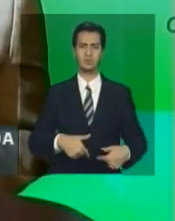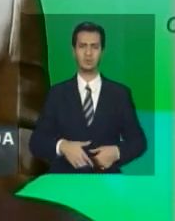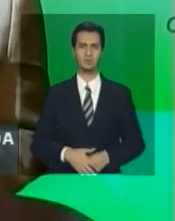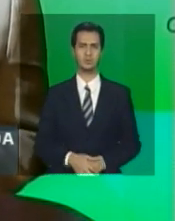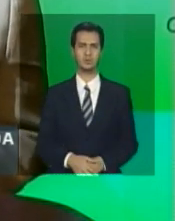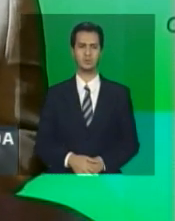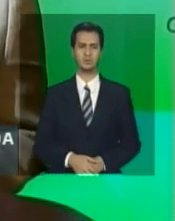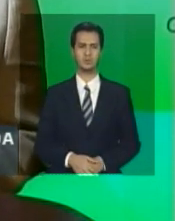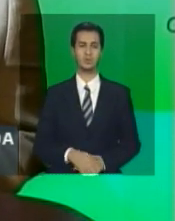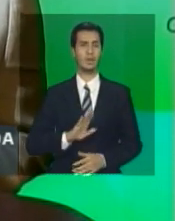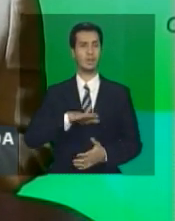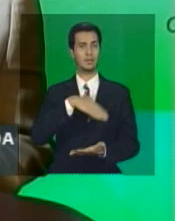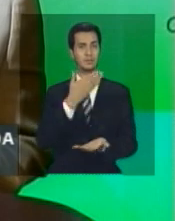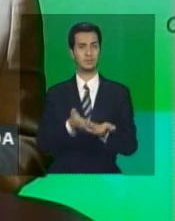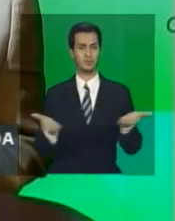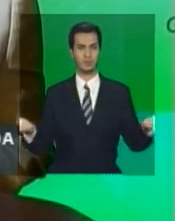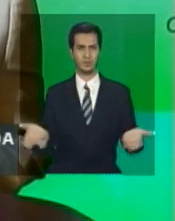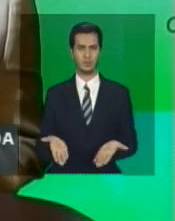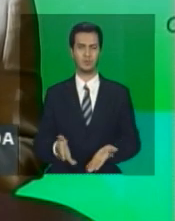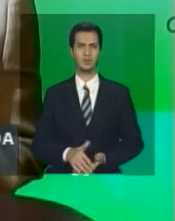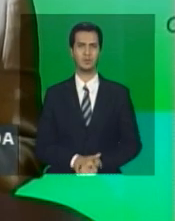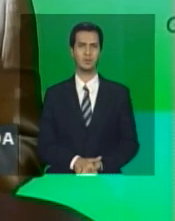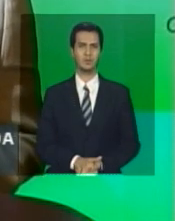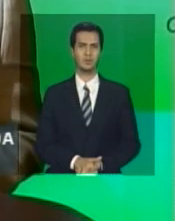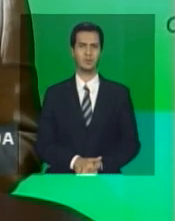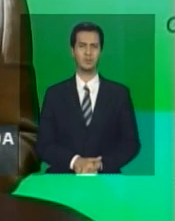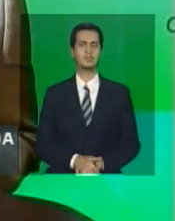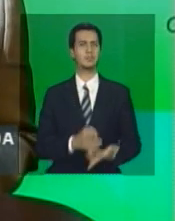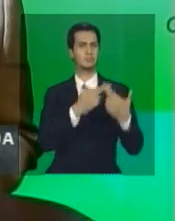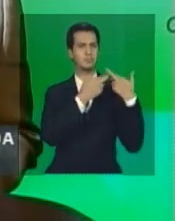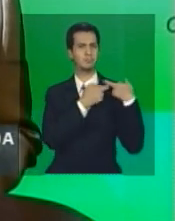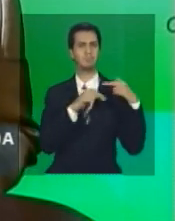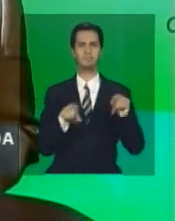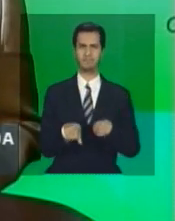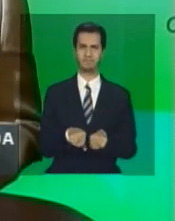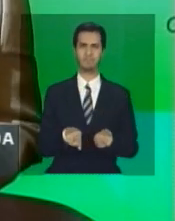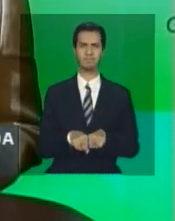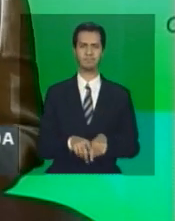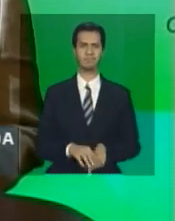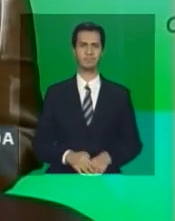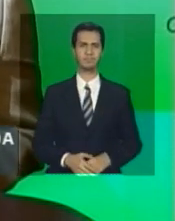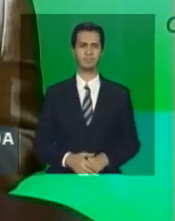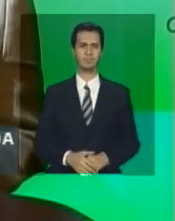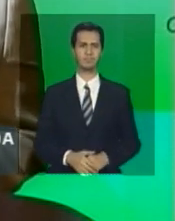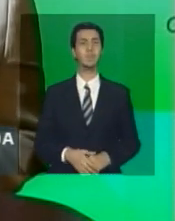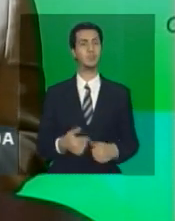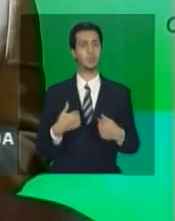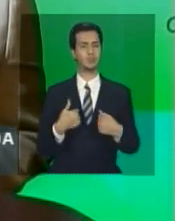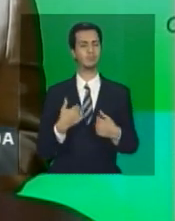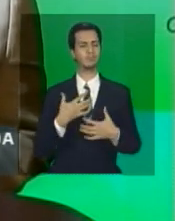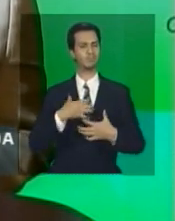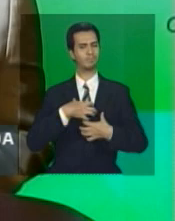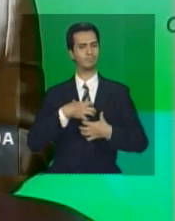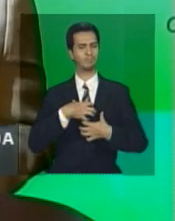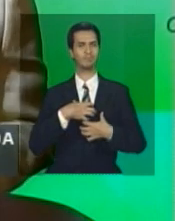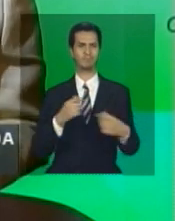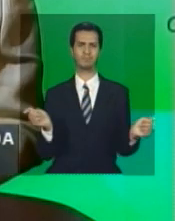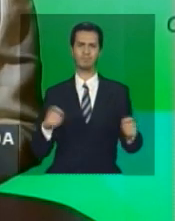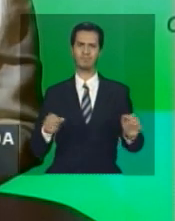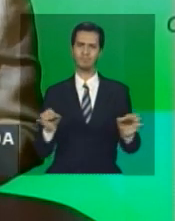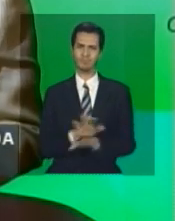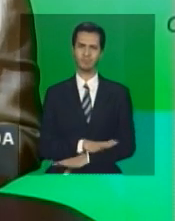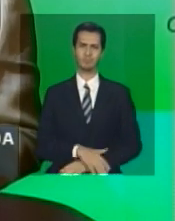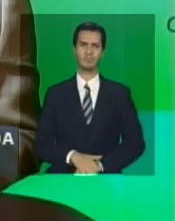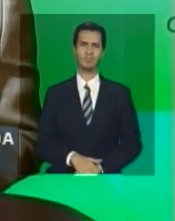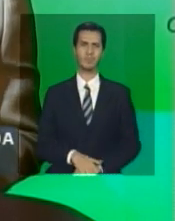enfrentei até chegar ao dia de hoje. É uma grande responsabilidade. Me sinto preparada. Minha gestão